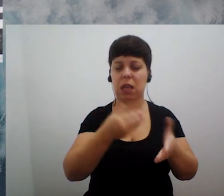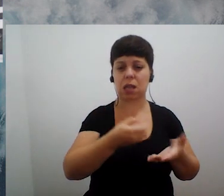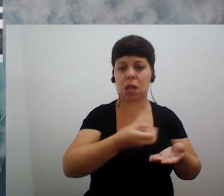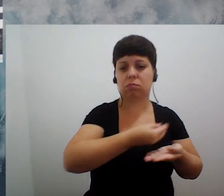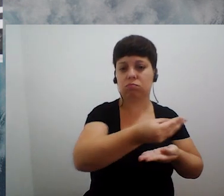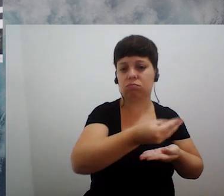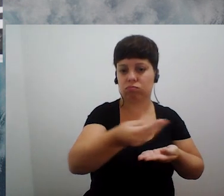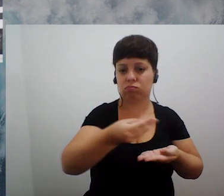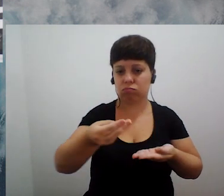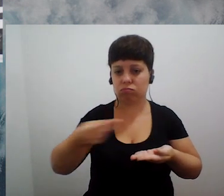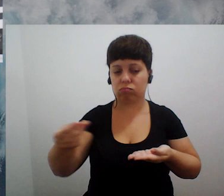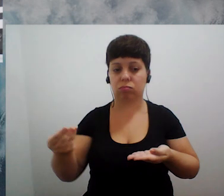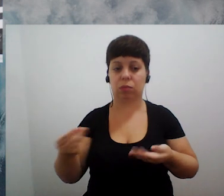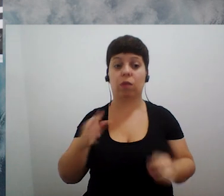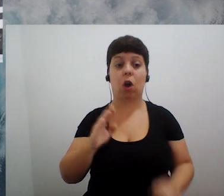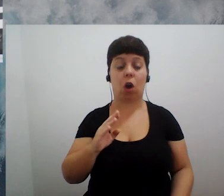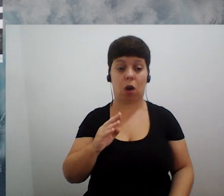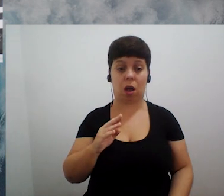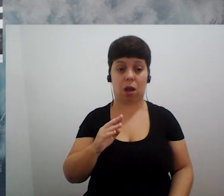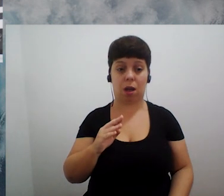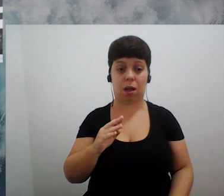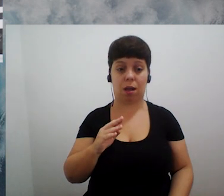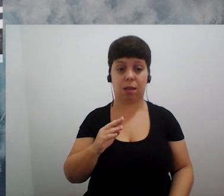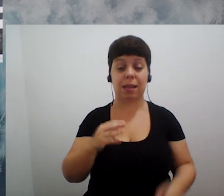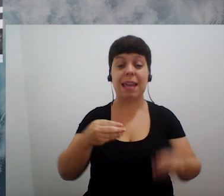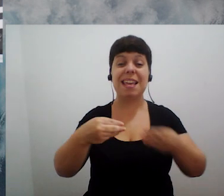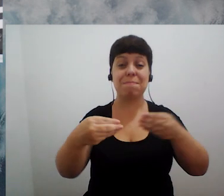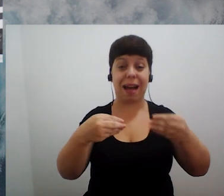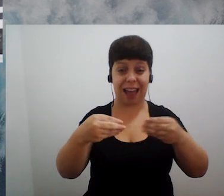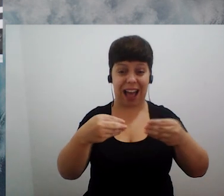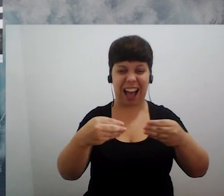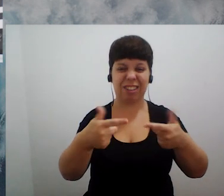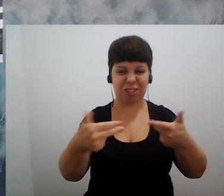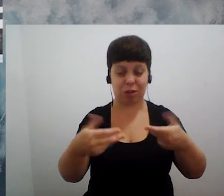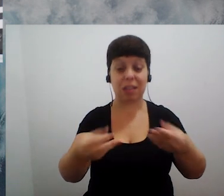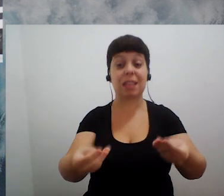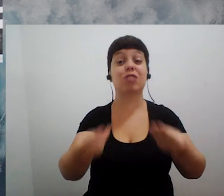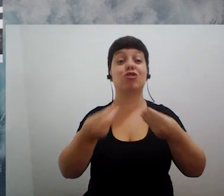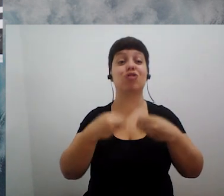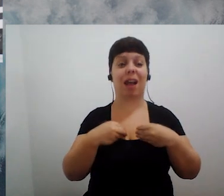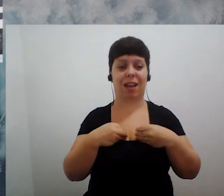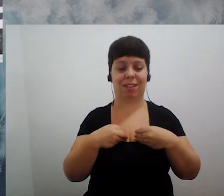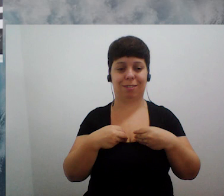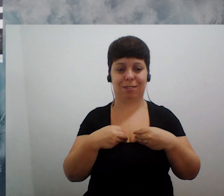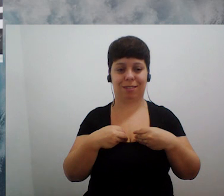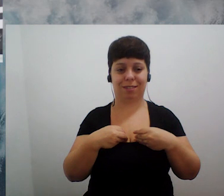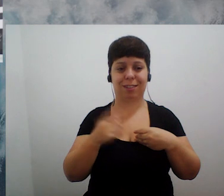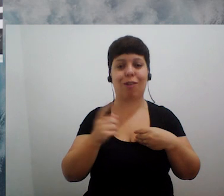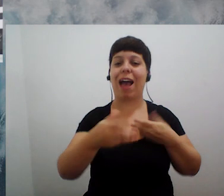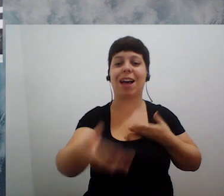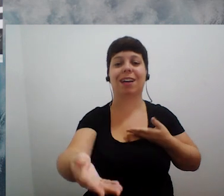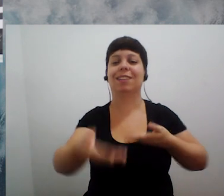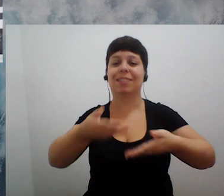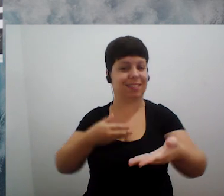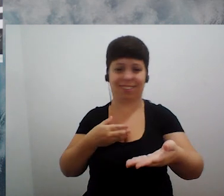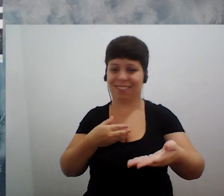distribuir a cesta básica, ele falava assim: galera, depois traz o resíduo de volta, as embalagens de volta, e aí, né, não assim, ele não vai dar